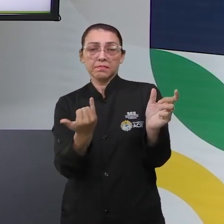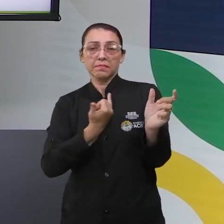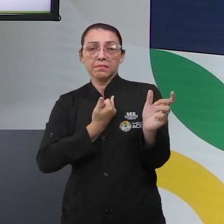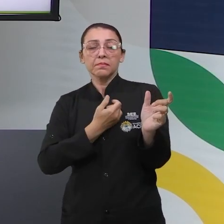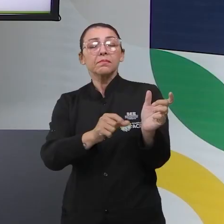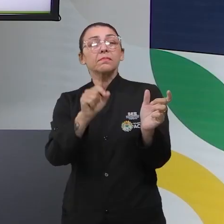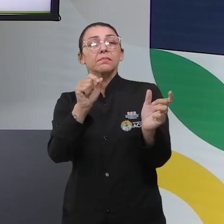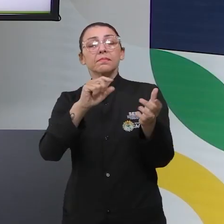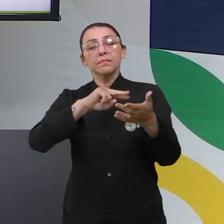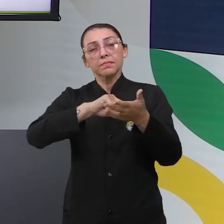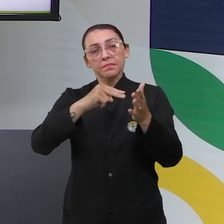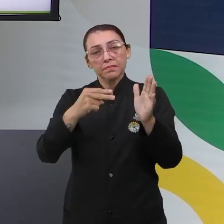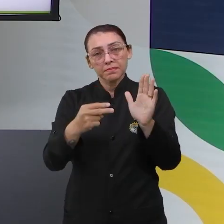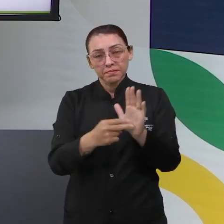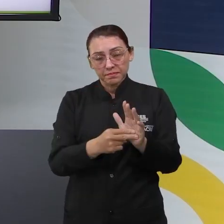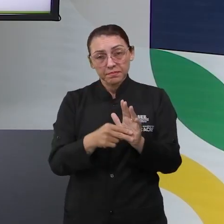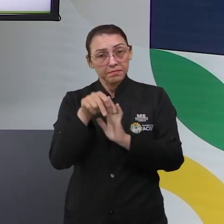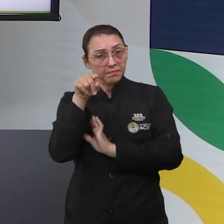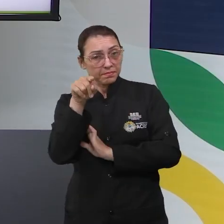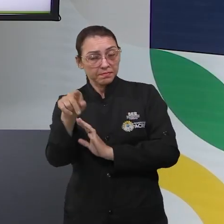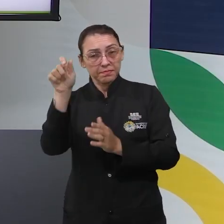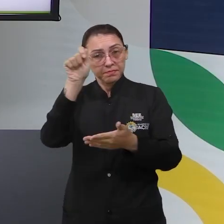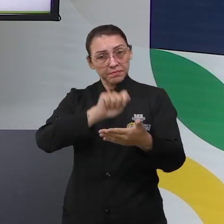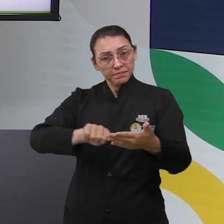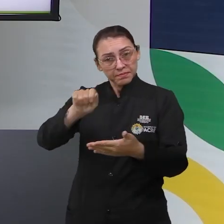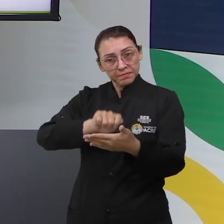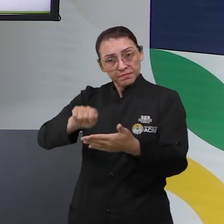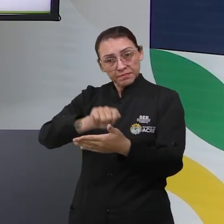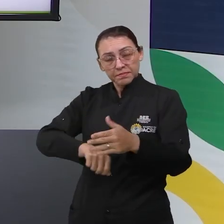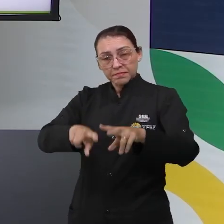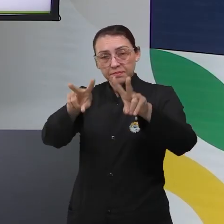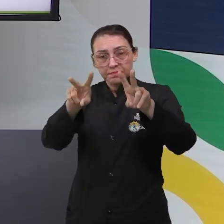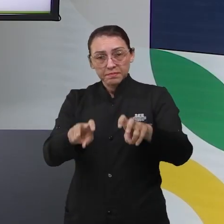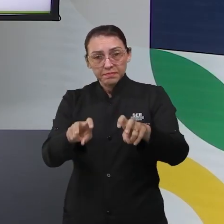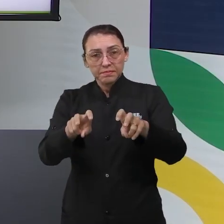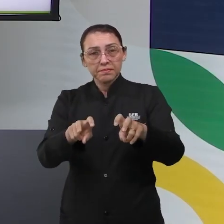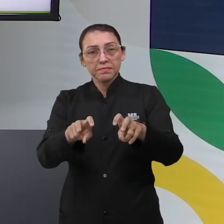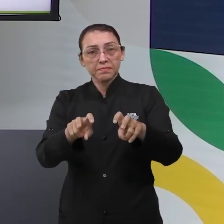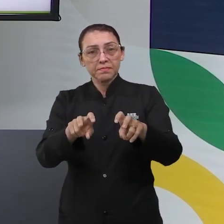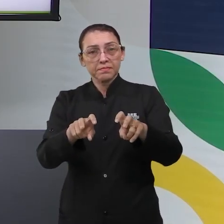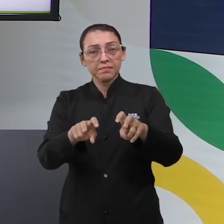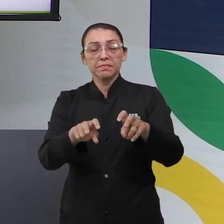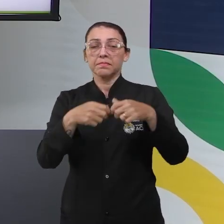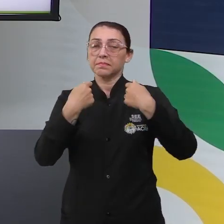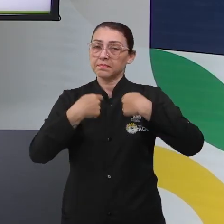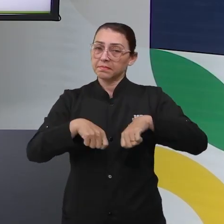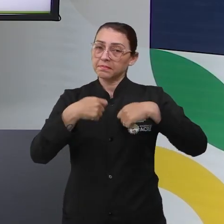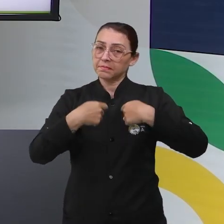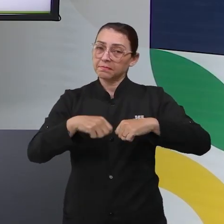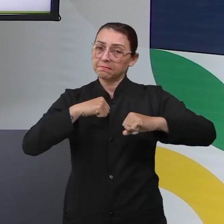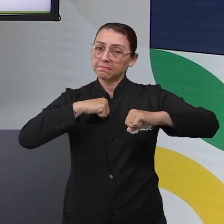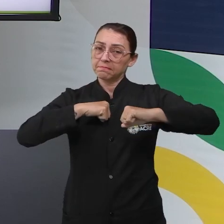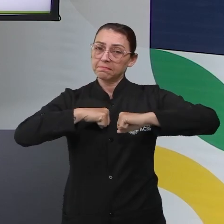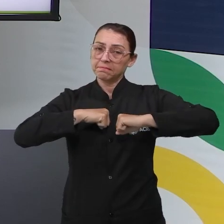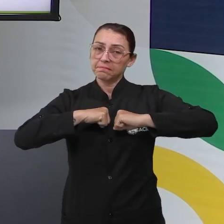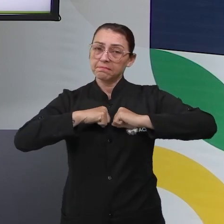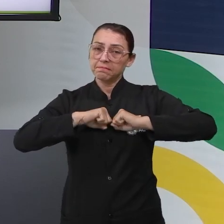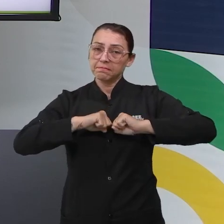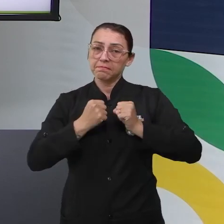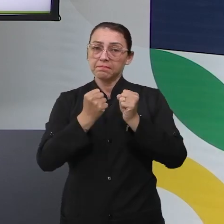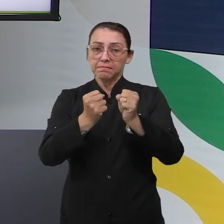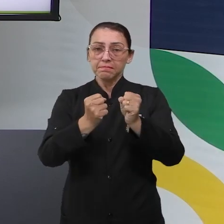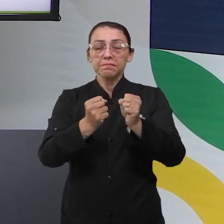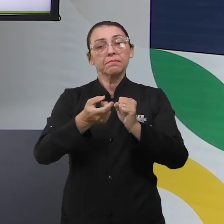quer dizer. Então, além de você escrever sobre aquele tema, você vai precisar defender um ponto de